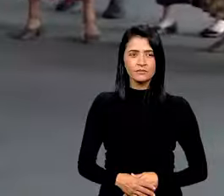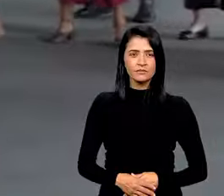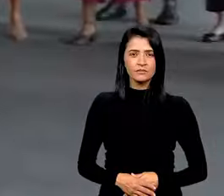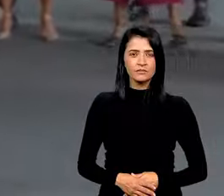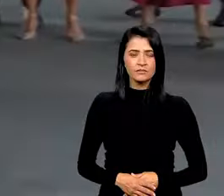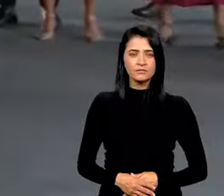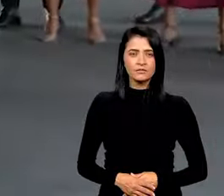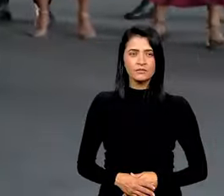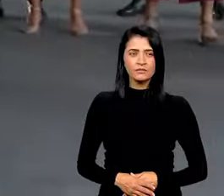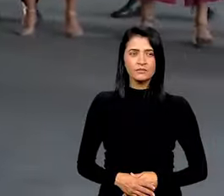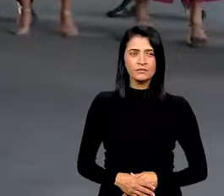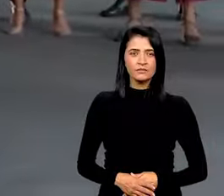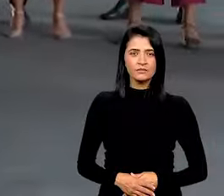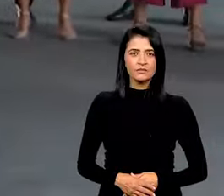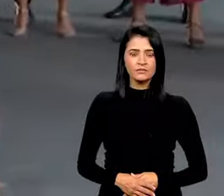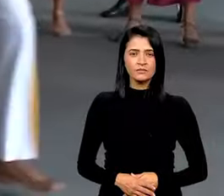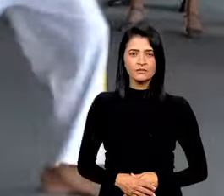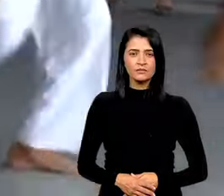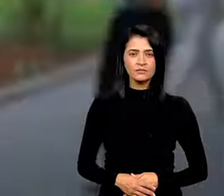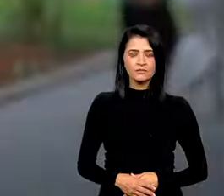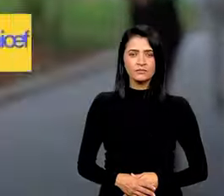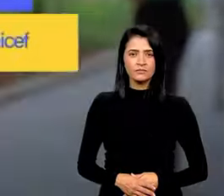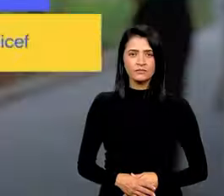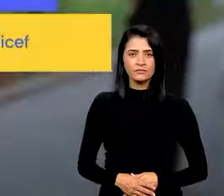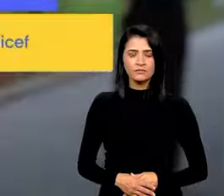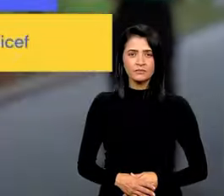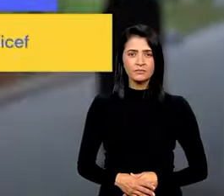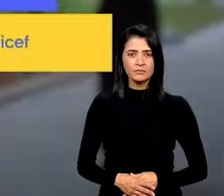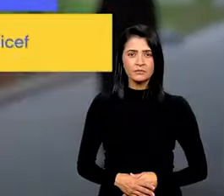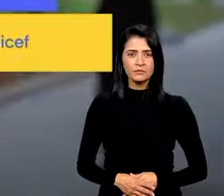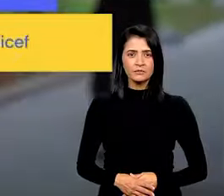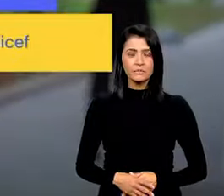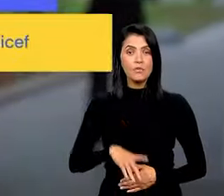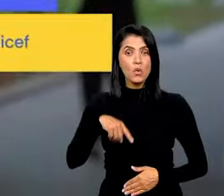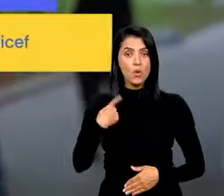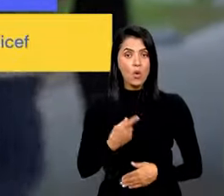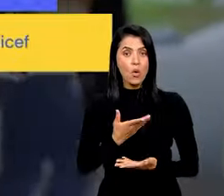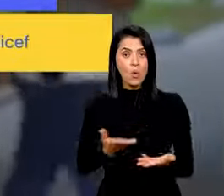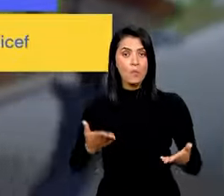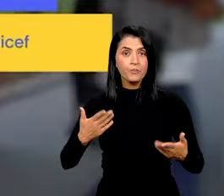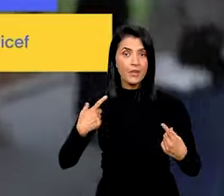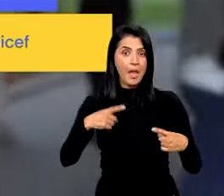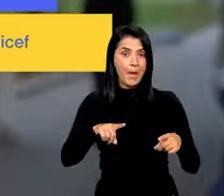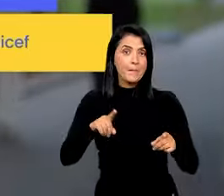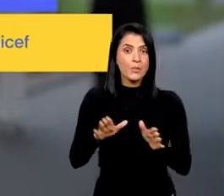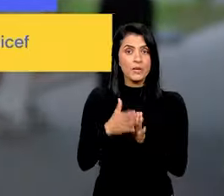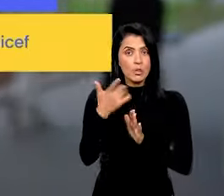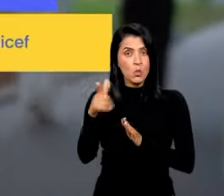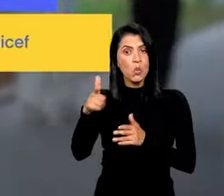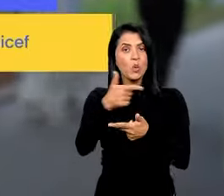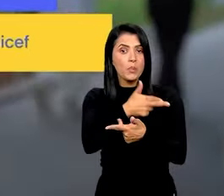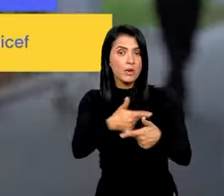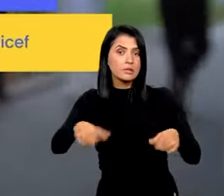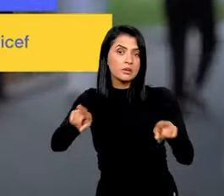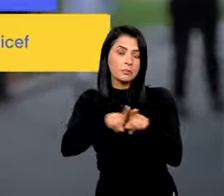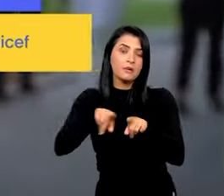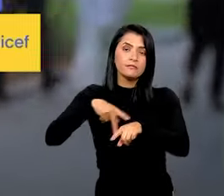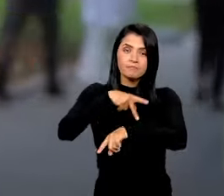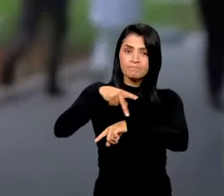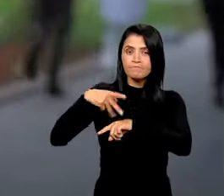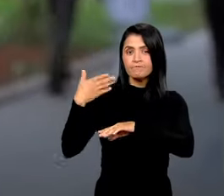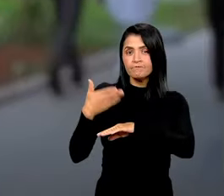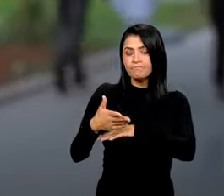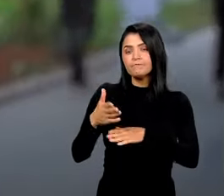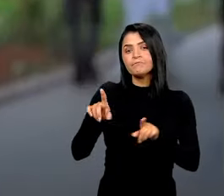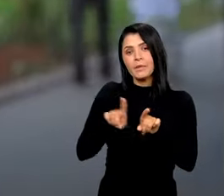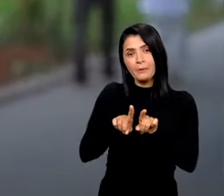ouvindo várias propostas da presidência do Brasil em como enfrentar a pobreza e como os outros países também podem